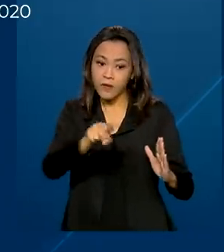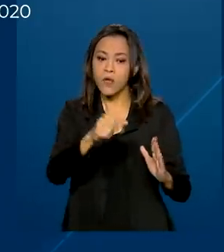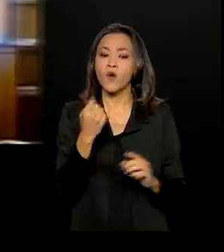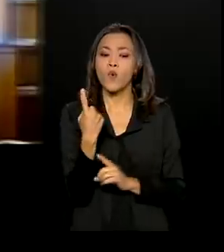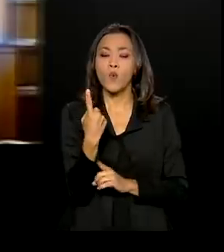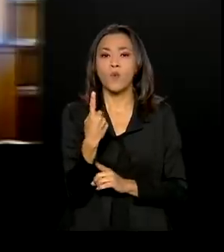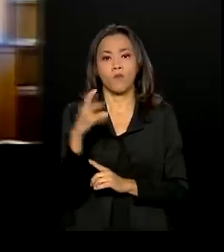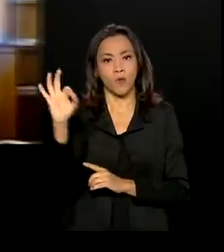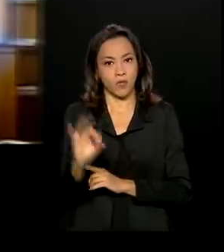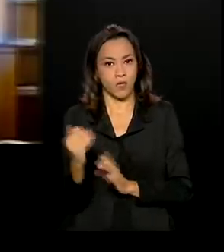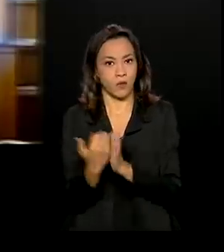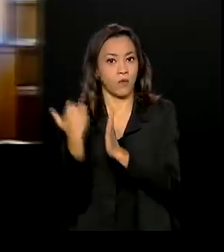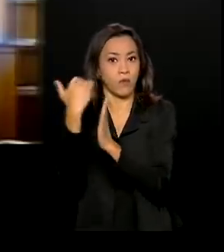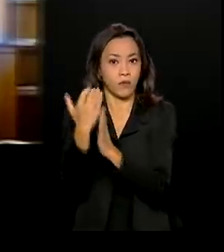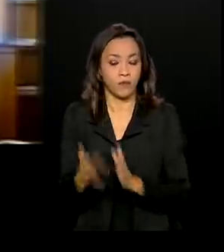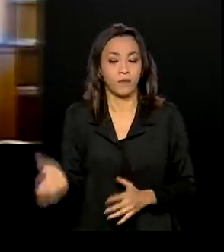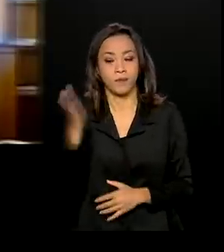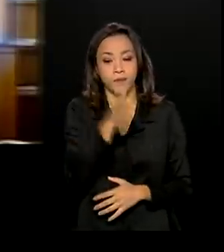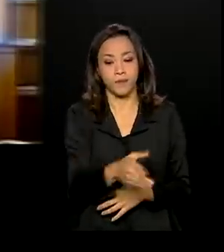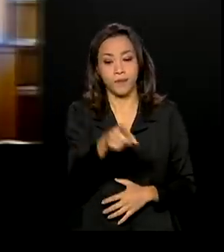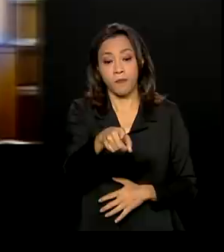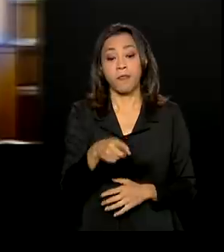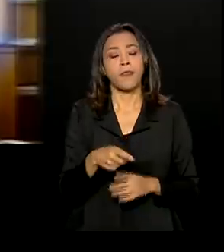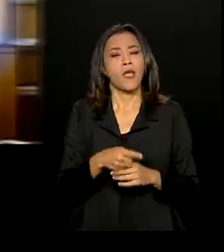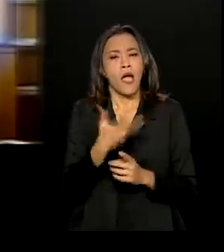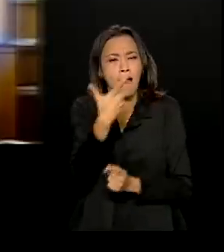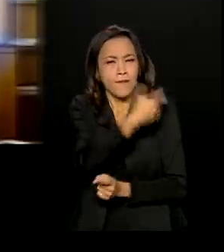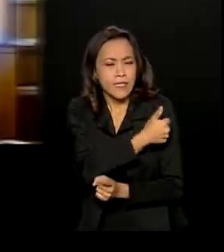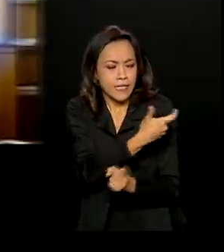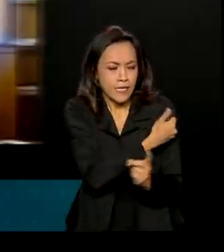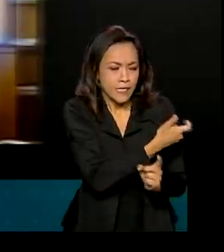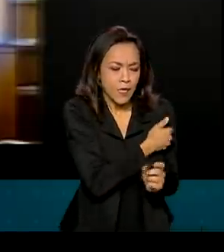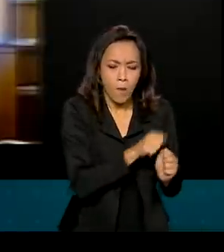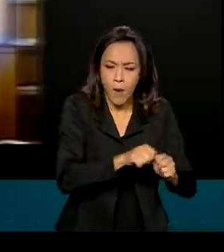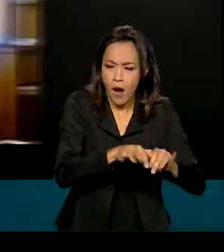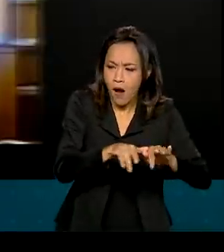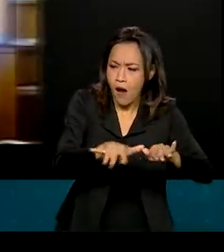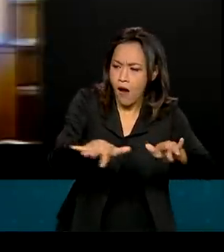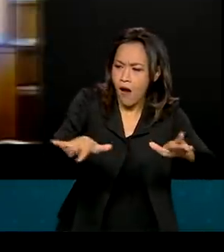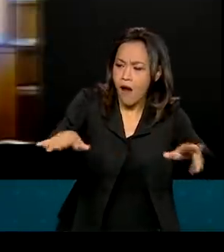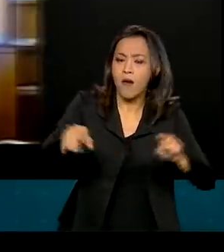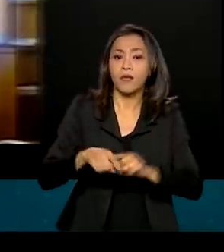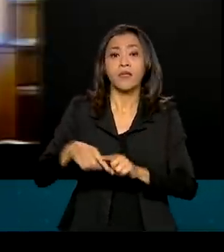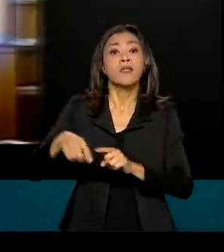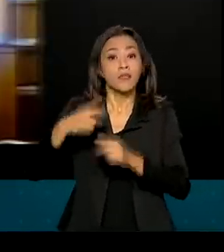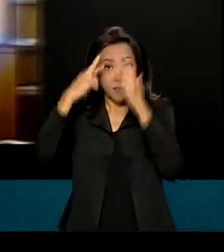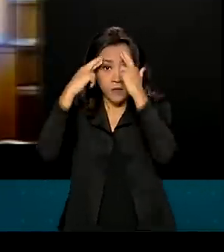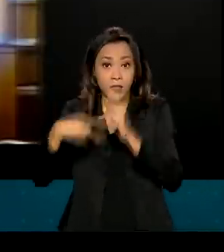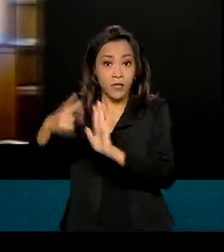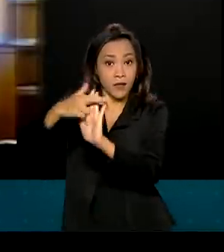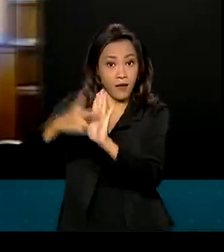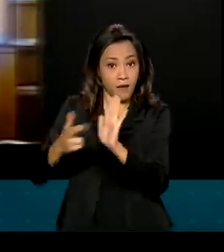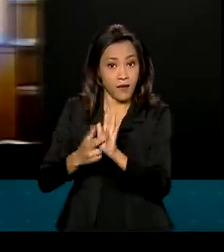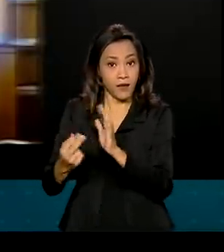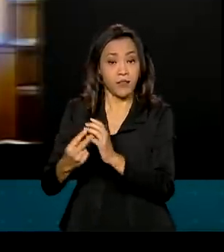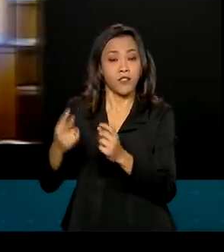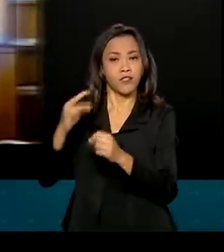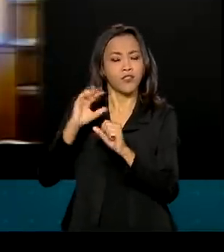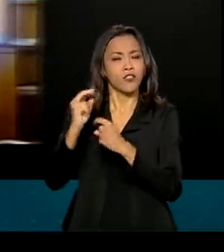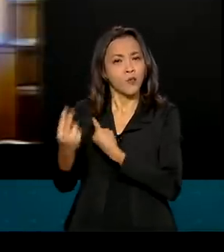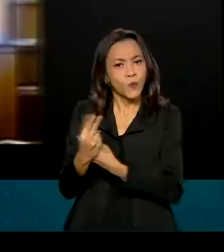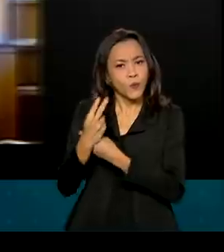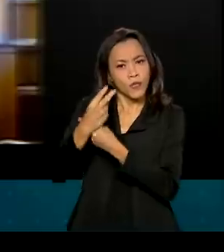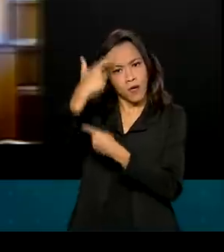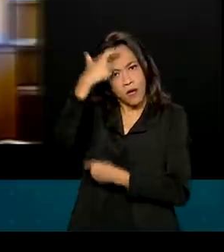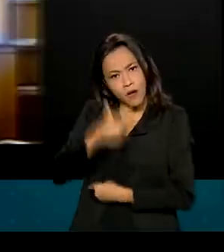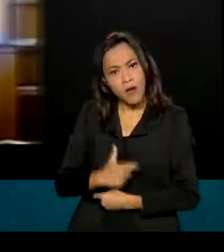1%. O avanço da vacinação, o avanço dos protocolos e o próprio aprendizado de como